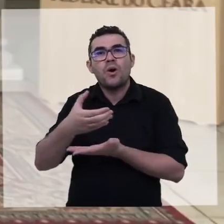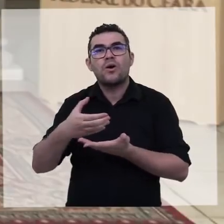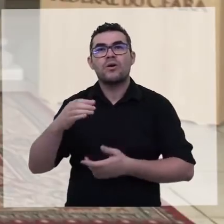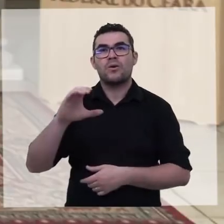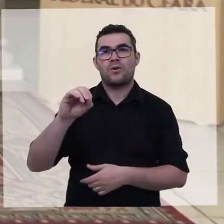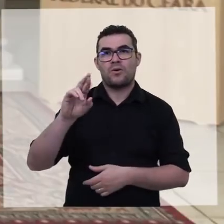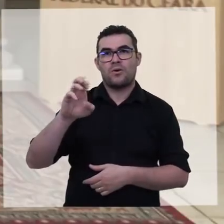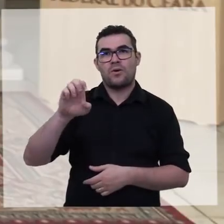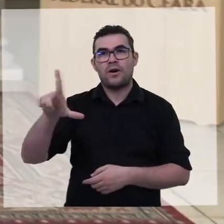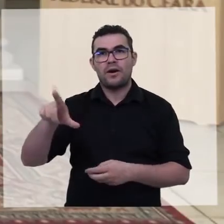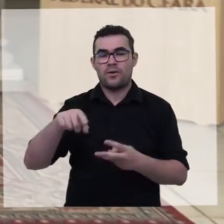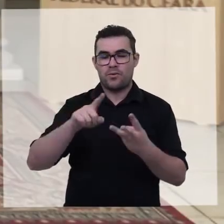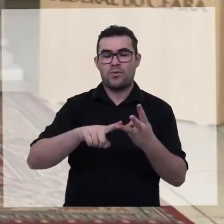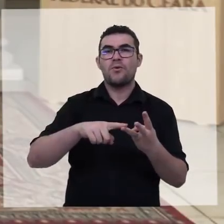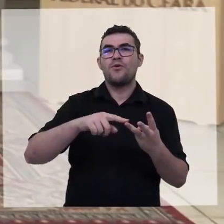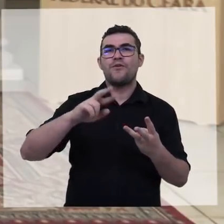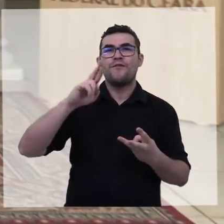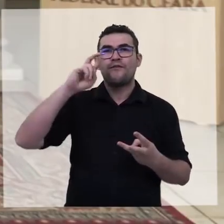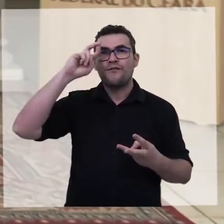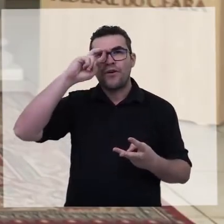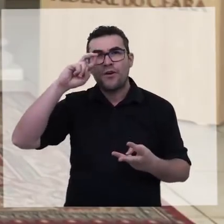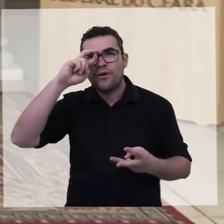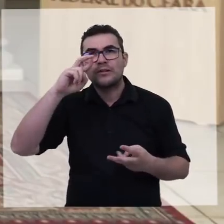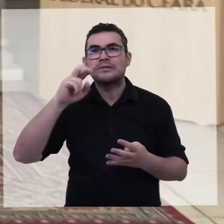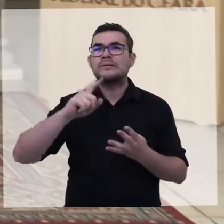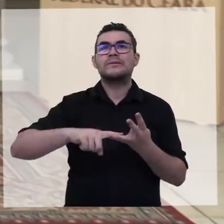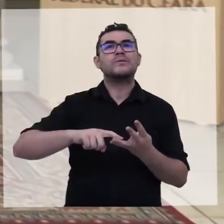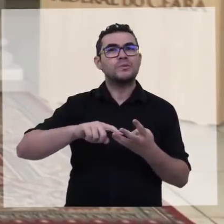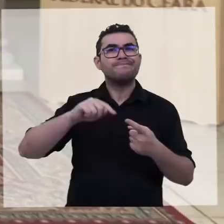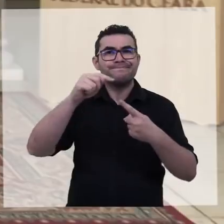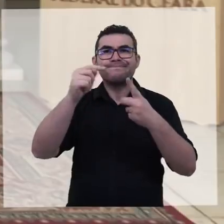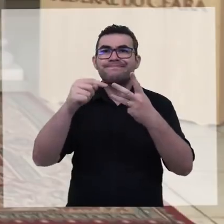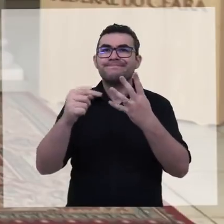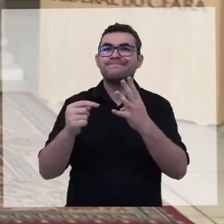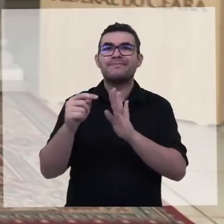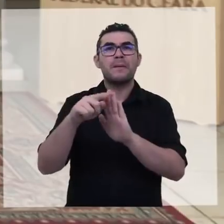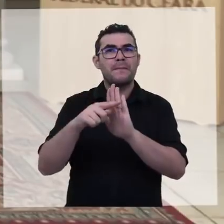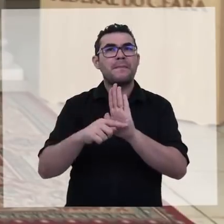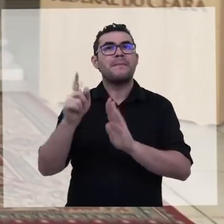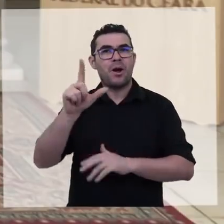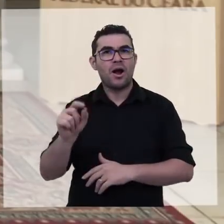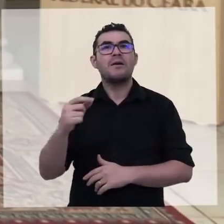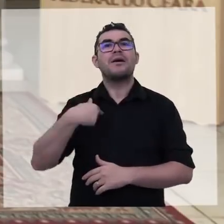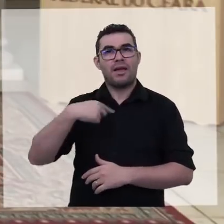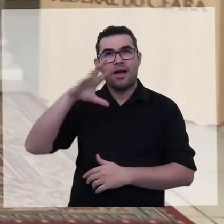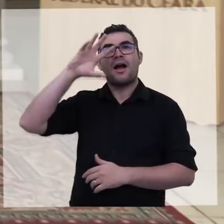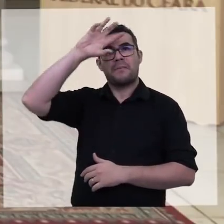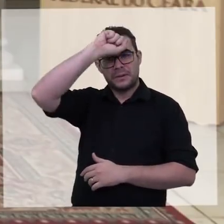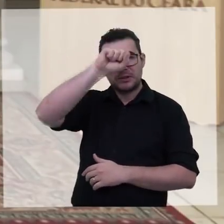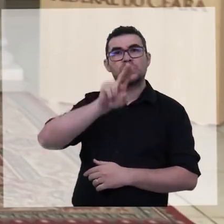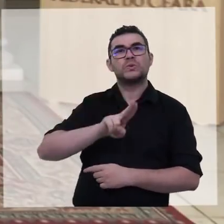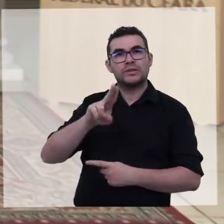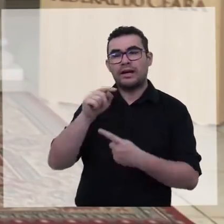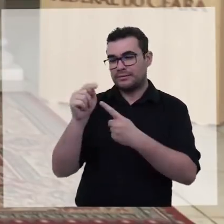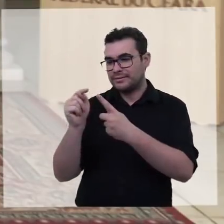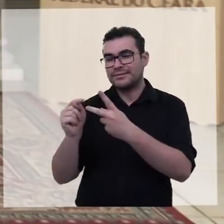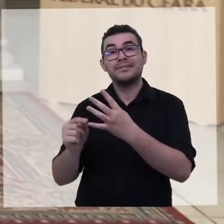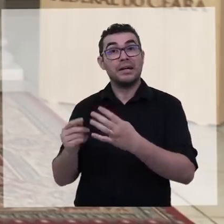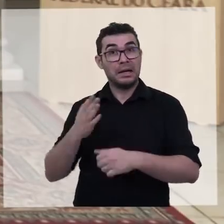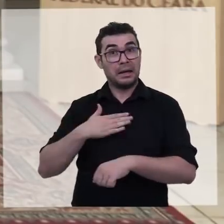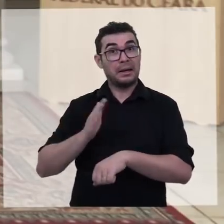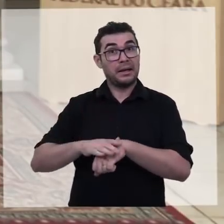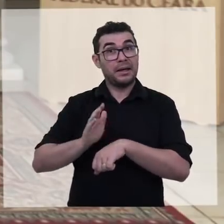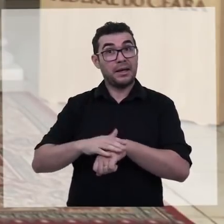outro, aquele programa, Photoshop. O Photoshop. Aprendi a usar todos esses programas, que eu tinha que fazer tudo isso. Eu não era só